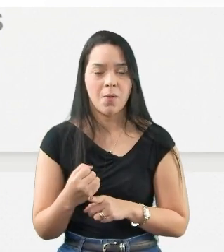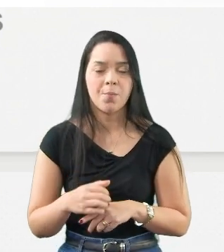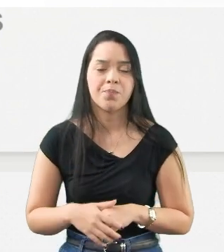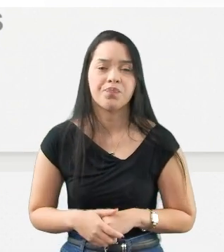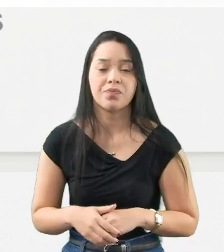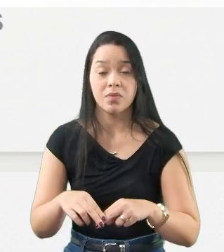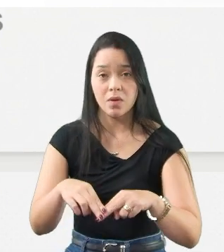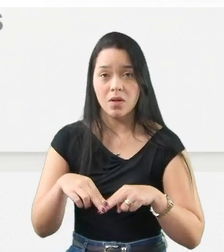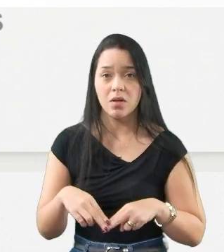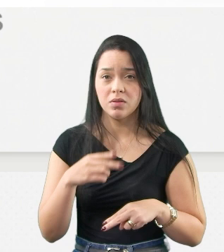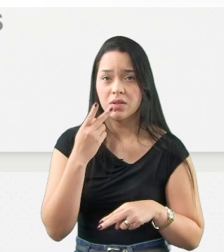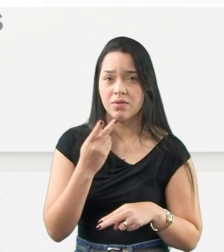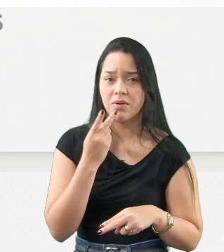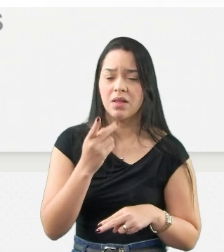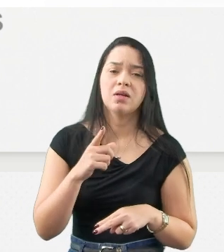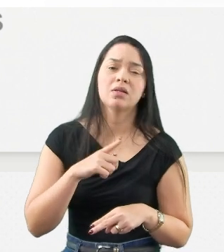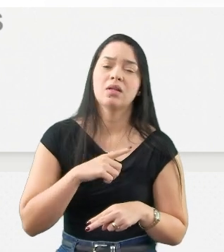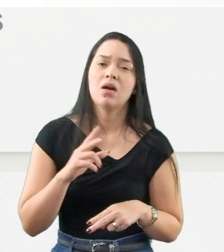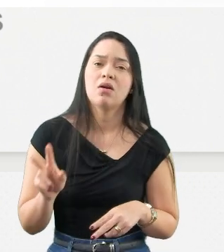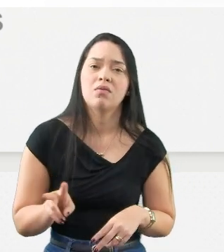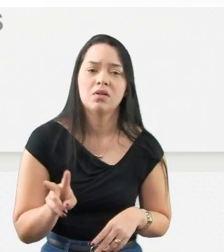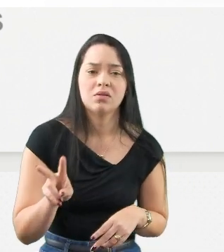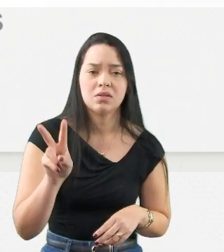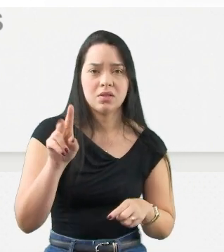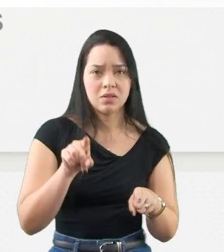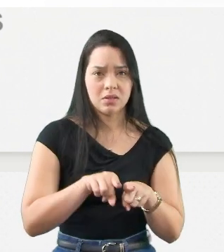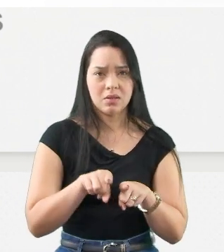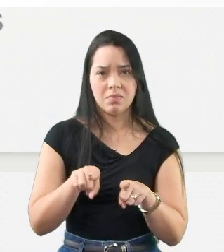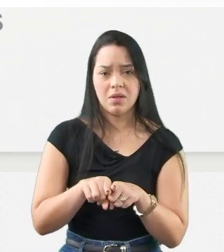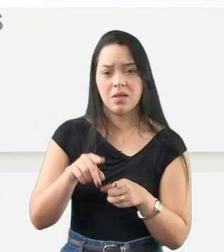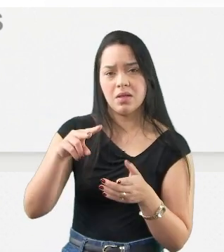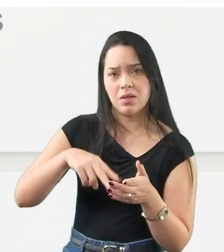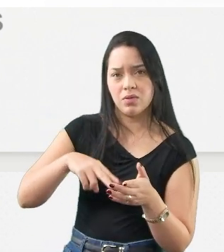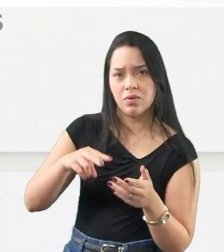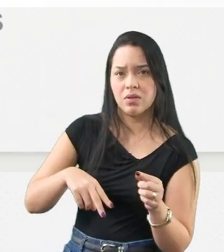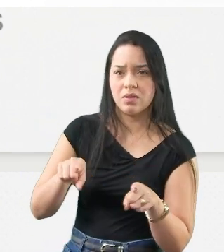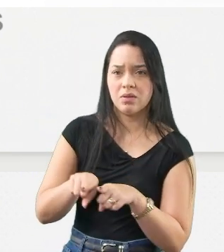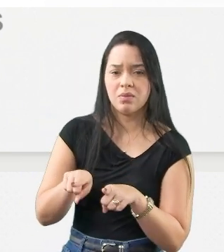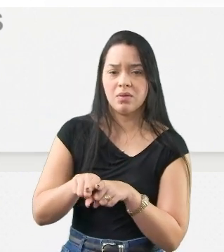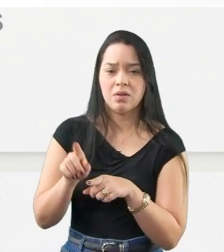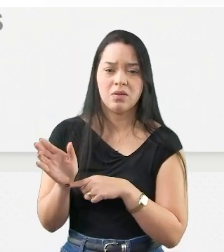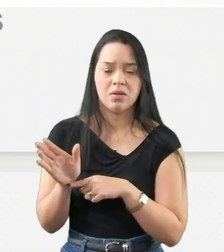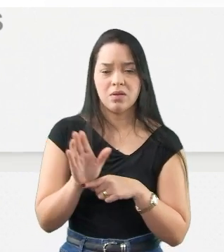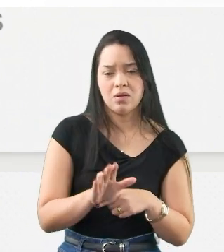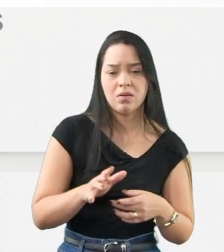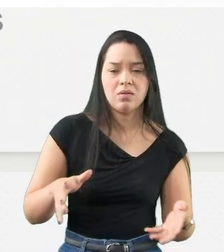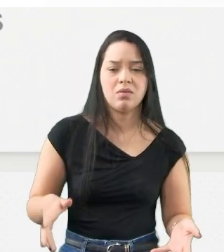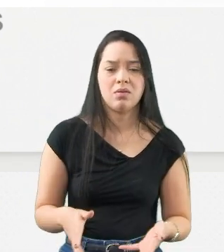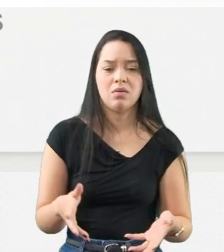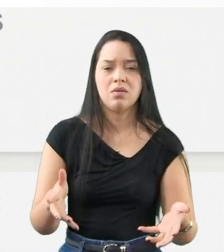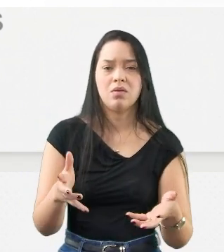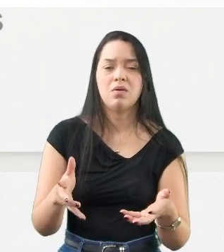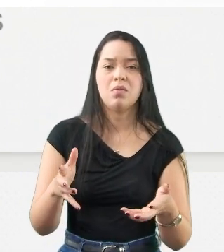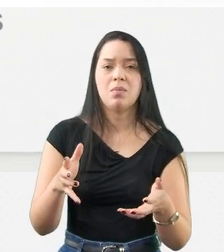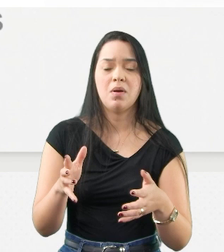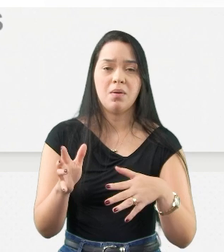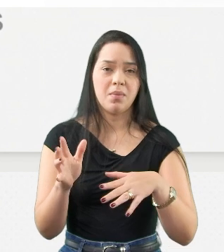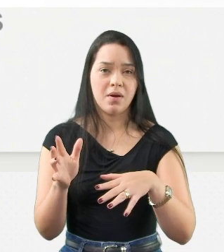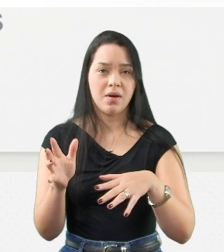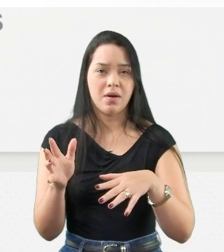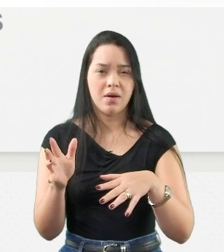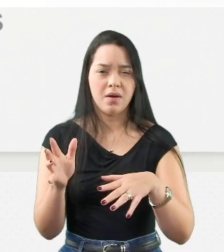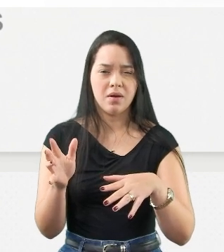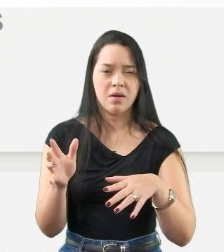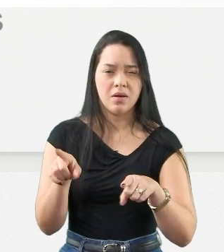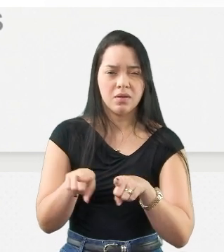isso que a gente fala que, ao valorizar e incentivar a leitura, contribuímos para a formação de uma sociedade mais consciente e inclusiva,